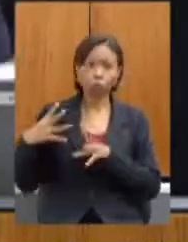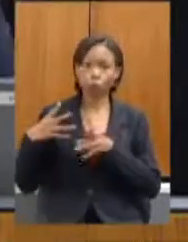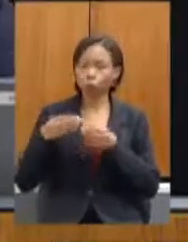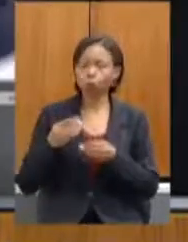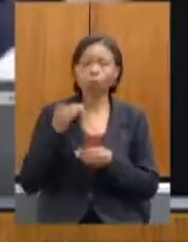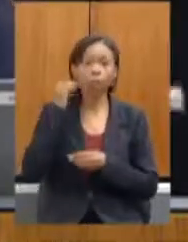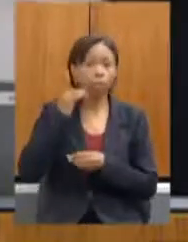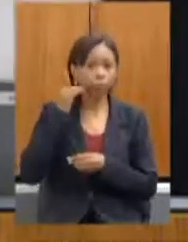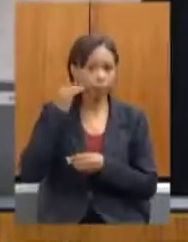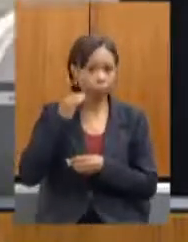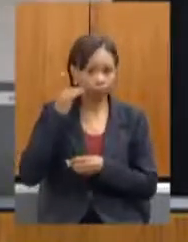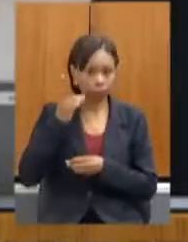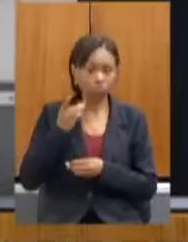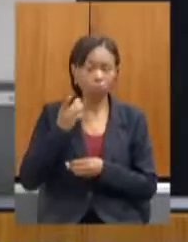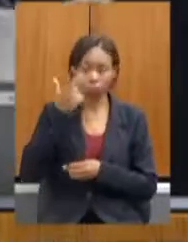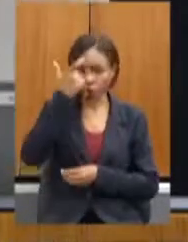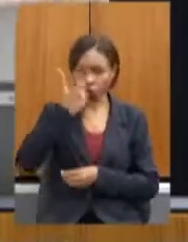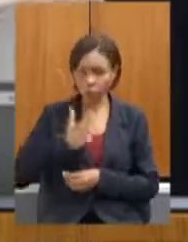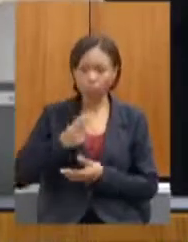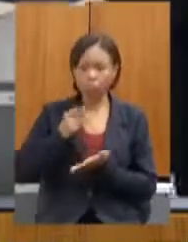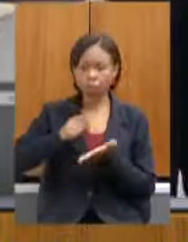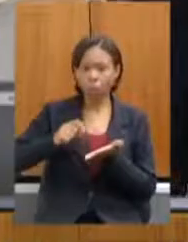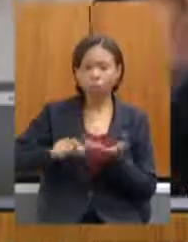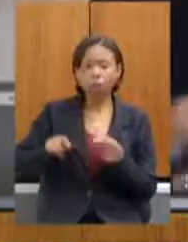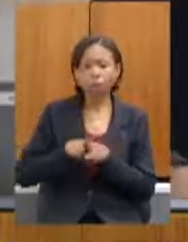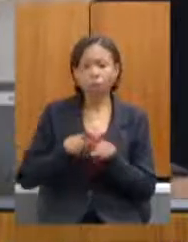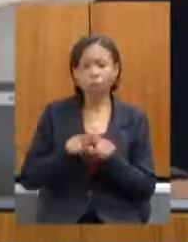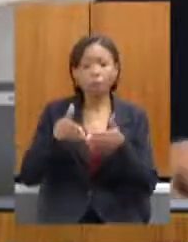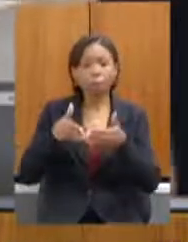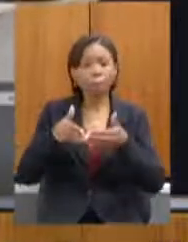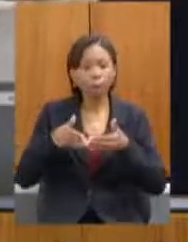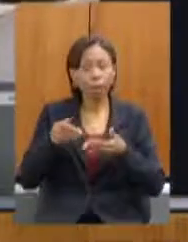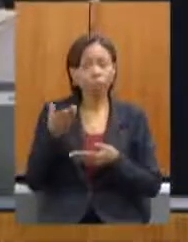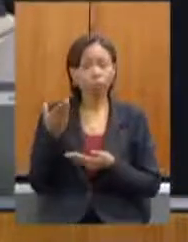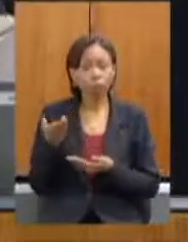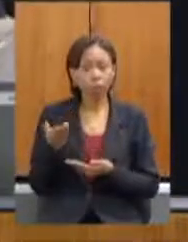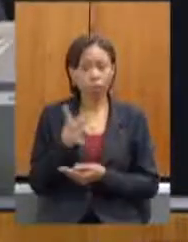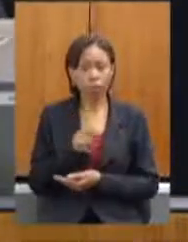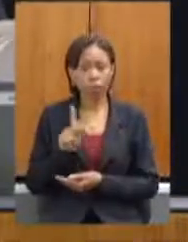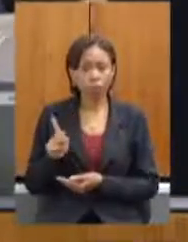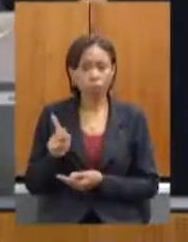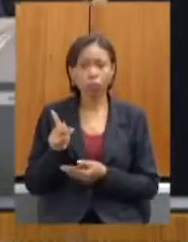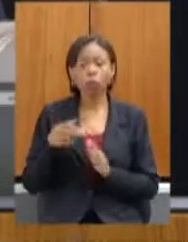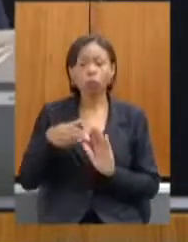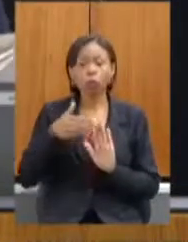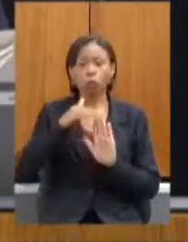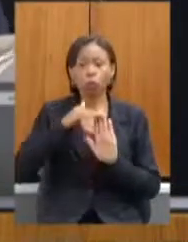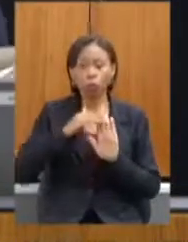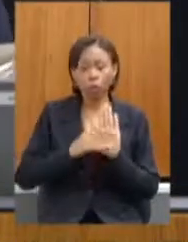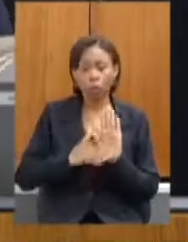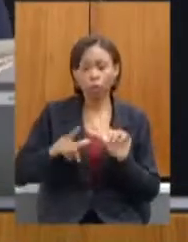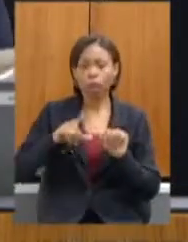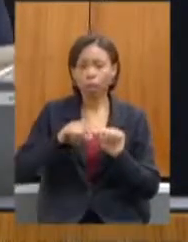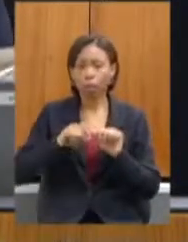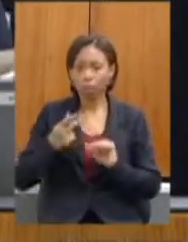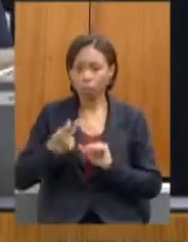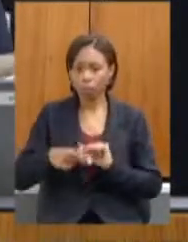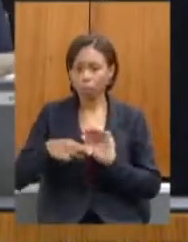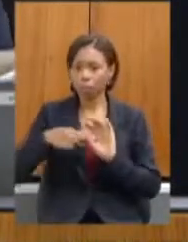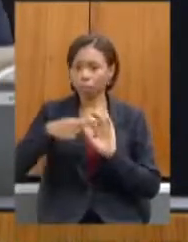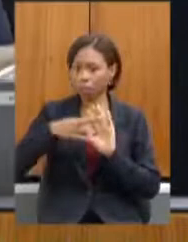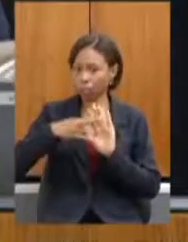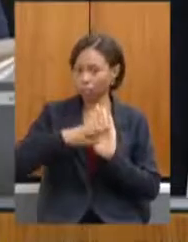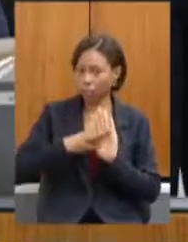que este subscreve vem é que é de vossa excelência nos termos do artigo 2º do Regimento Interno seja